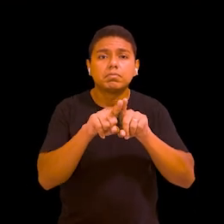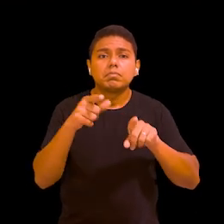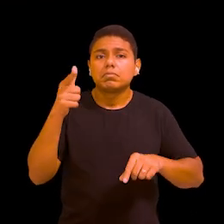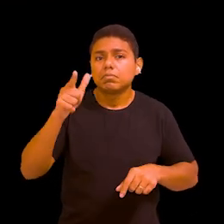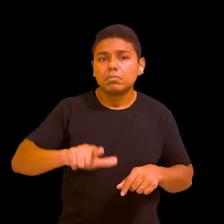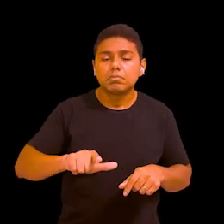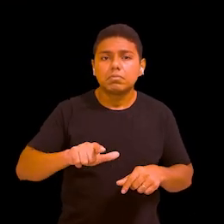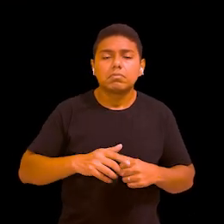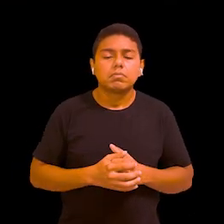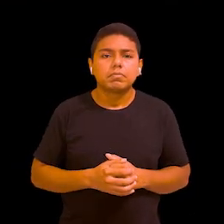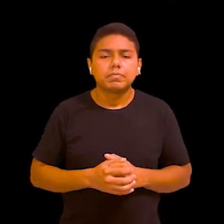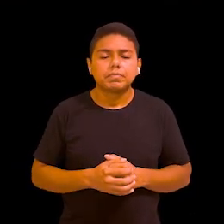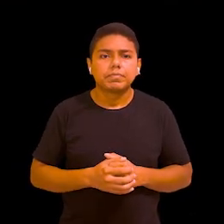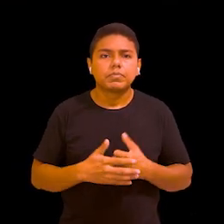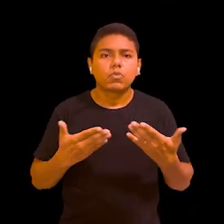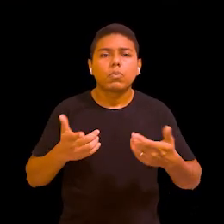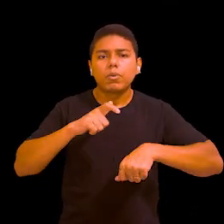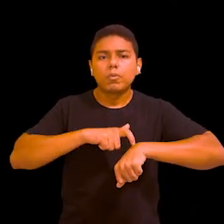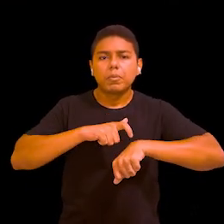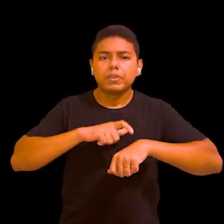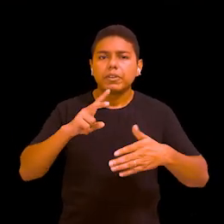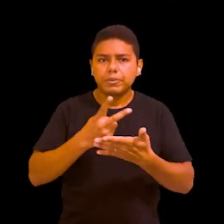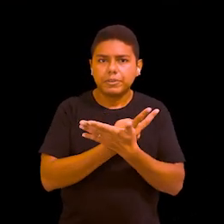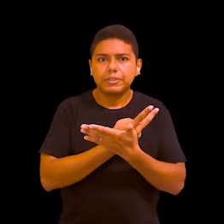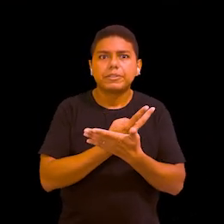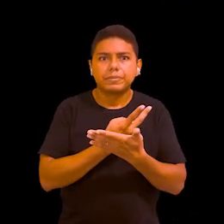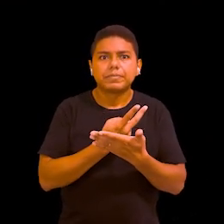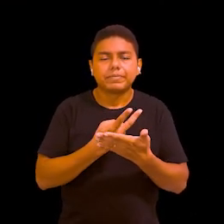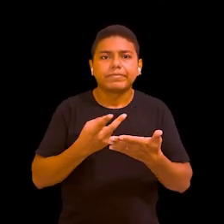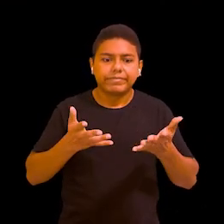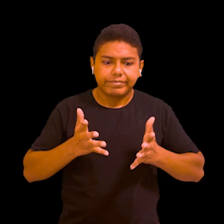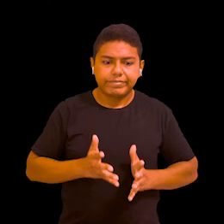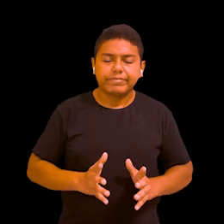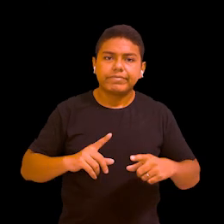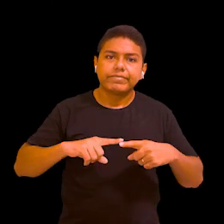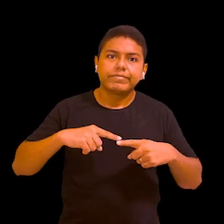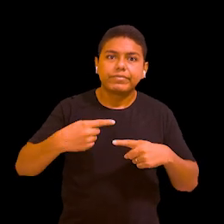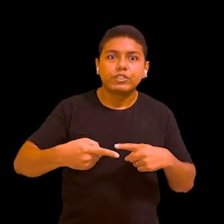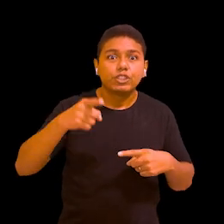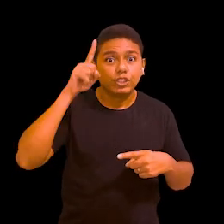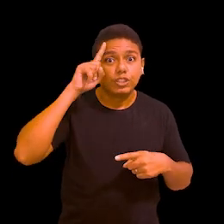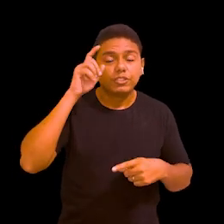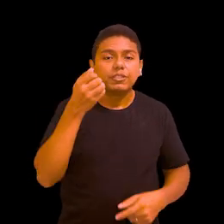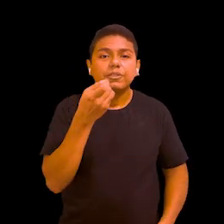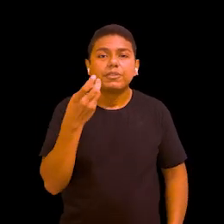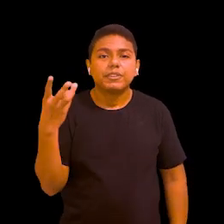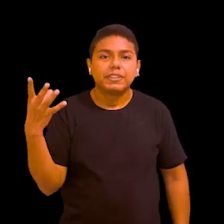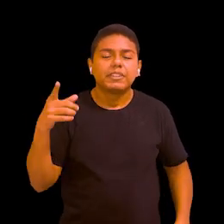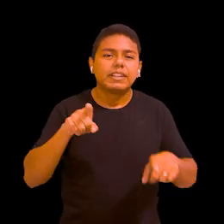e qual o momento que ele ocorreu, então, quantos dias de pós-parto ela tem.